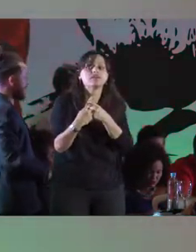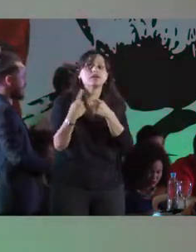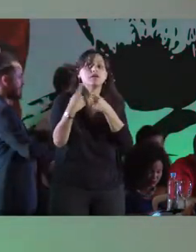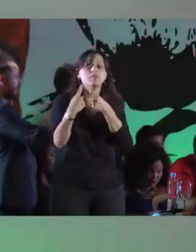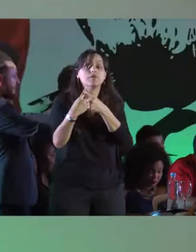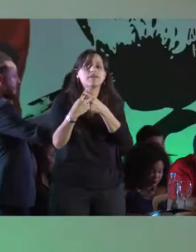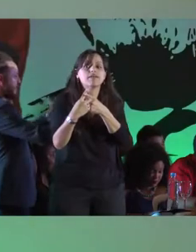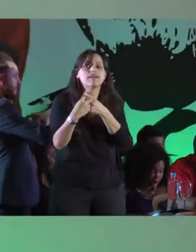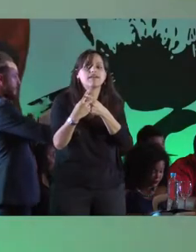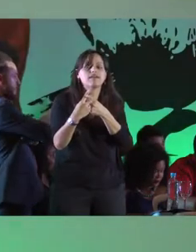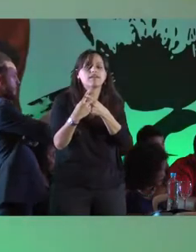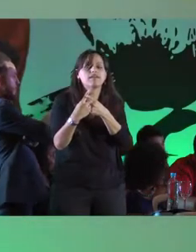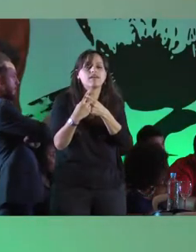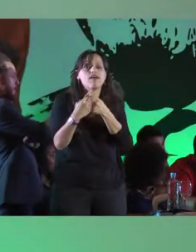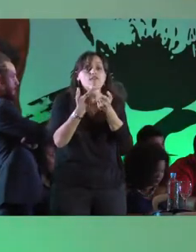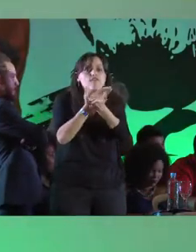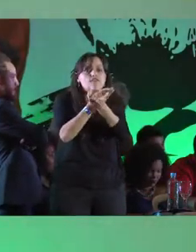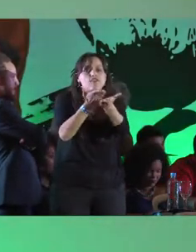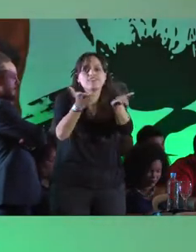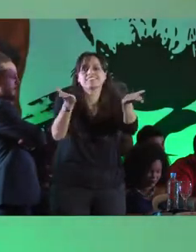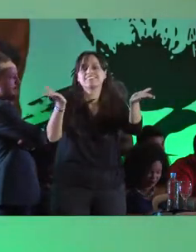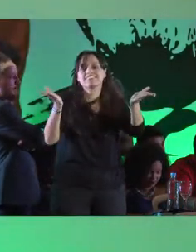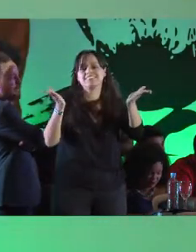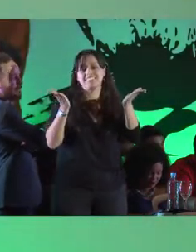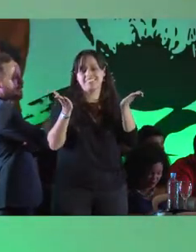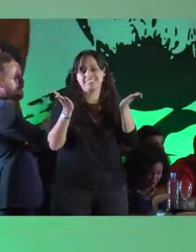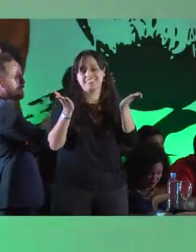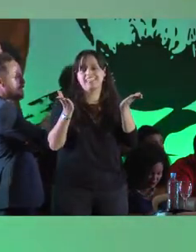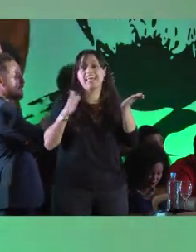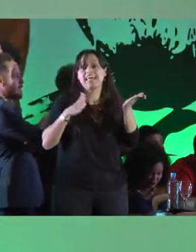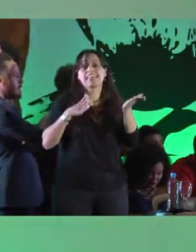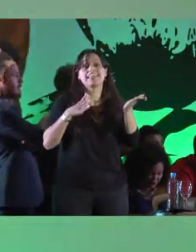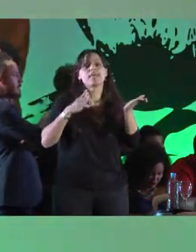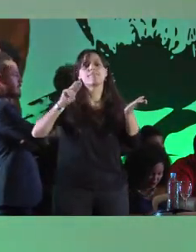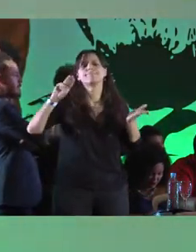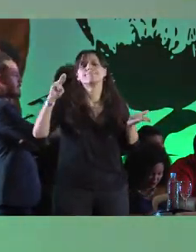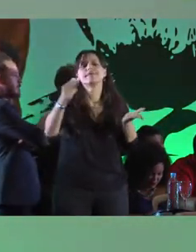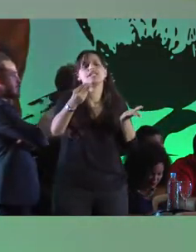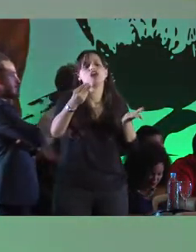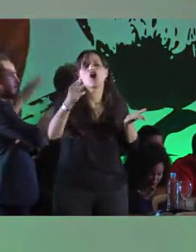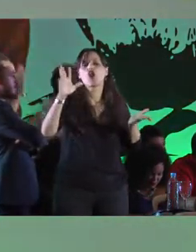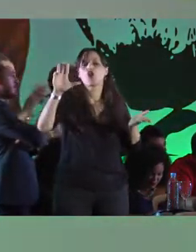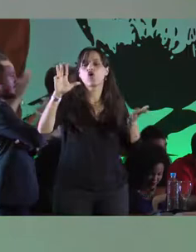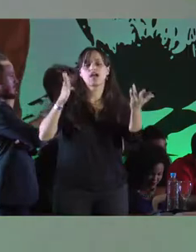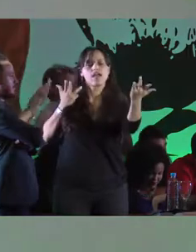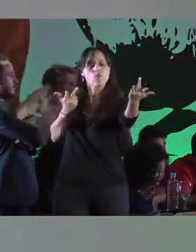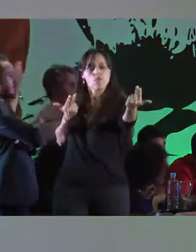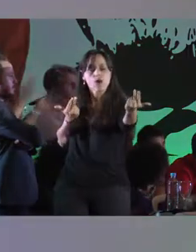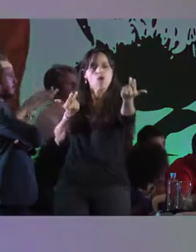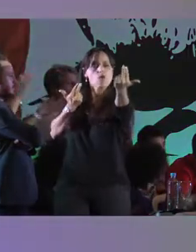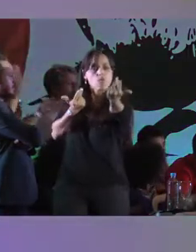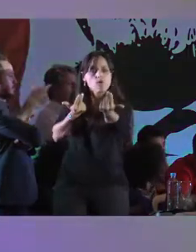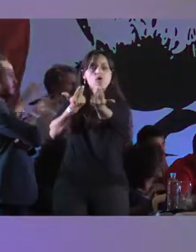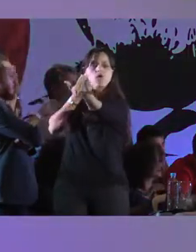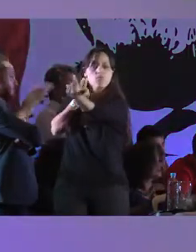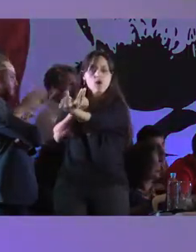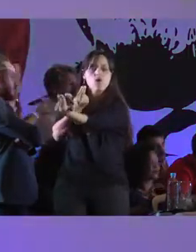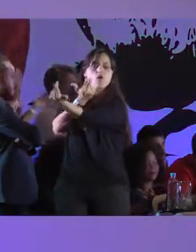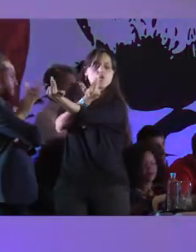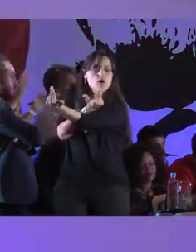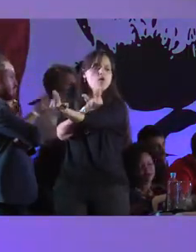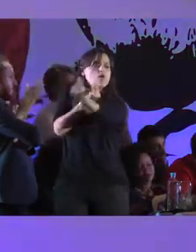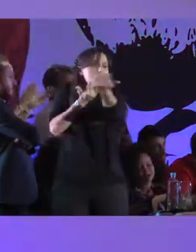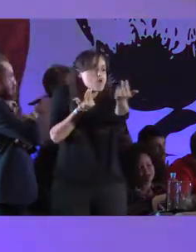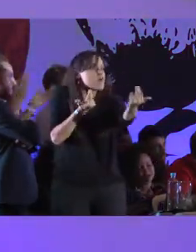país, graças a vocês, nós temos milhões de Lulas pensando como eu, milhões de pessoas